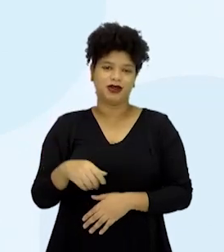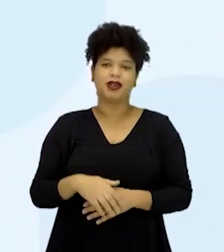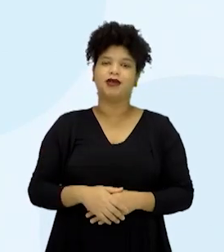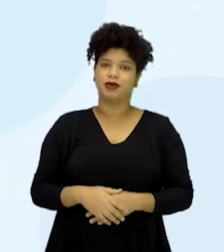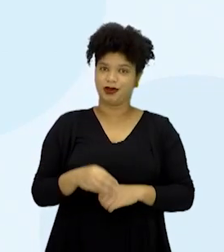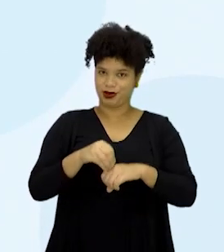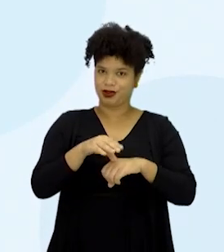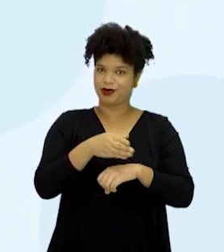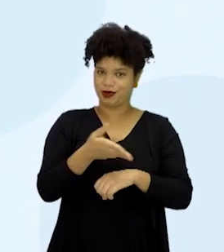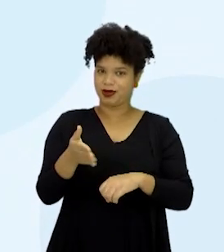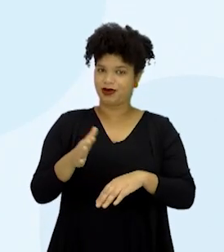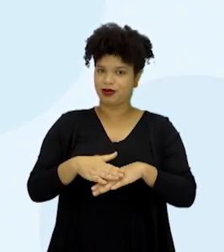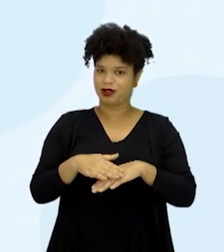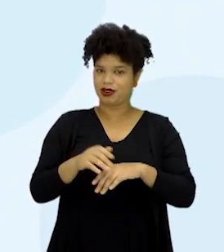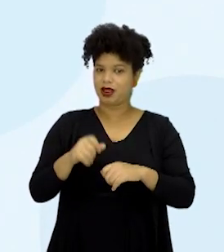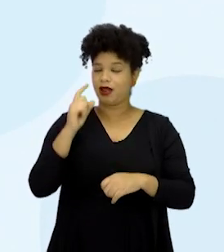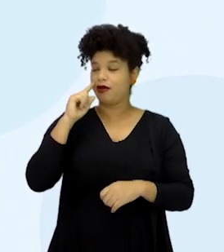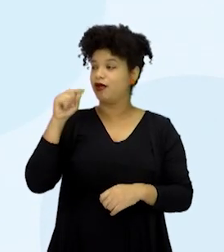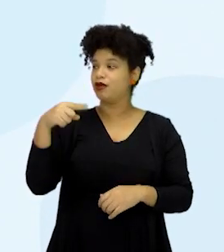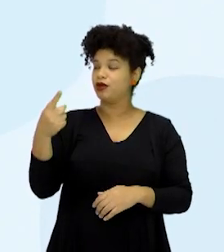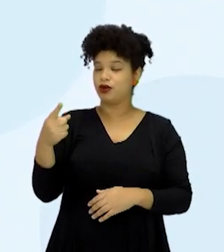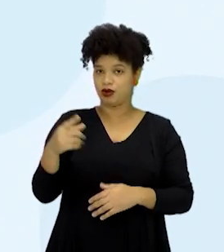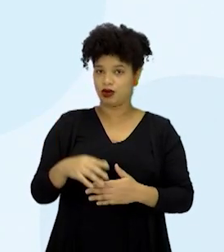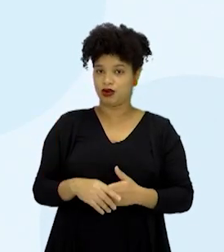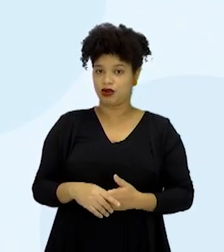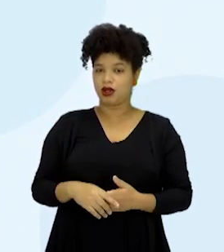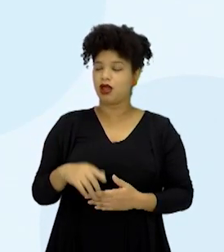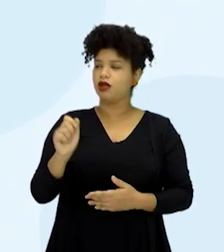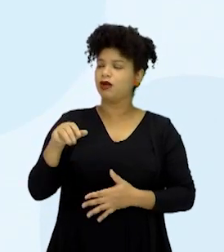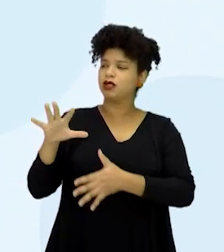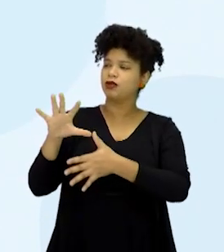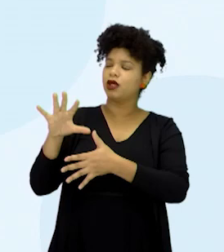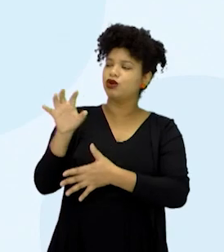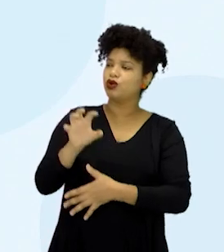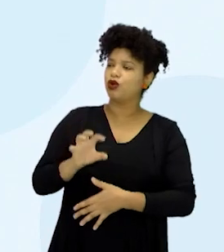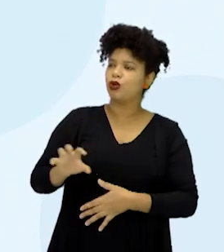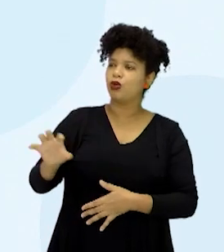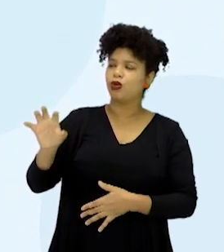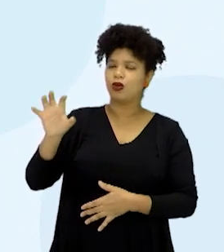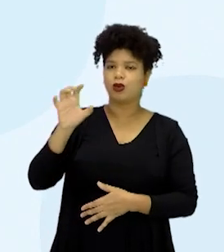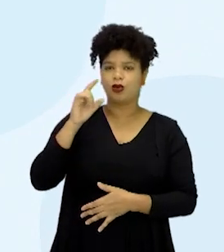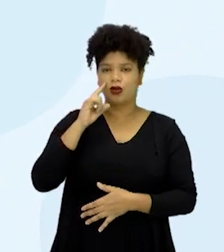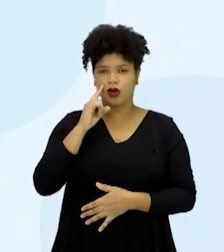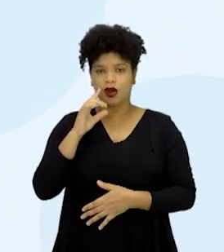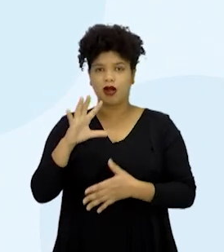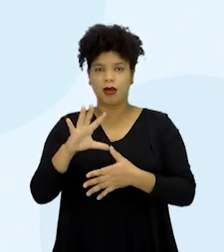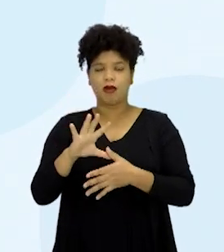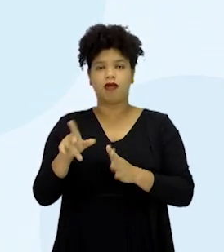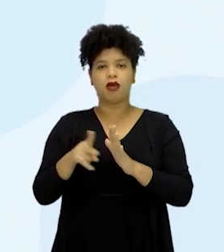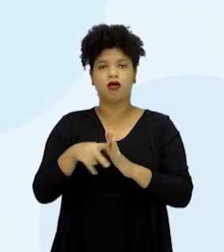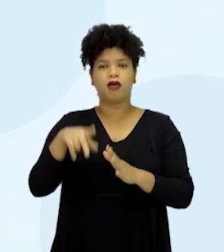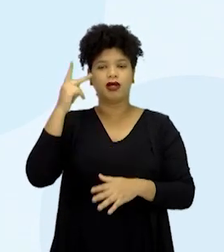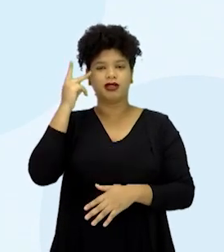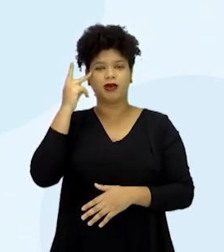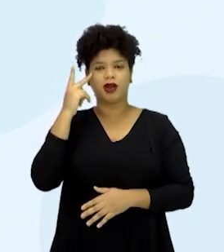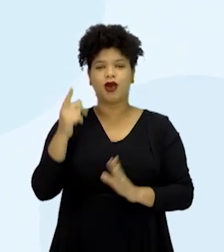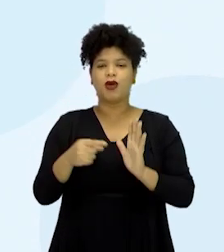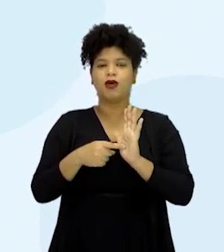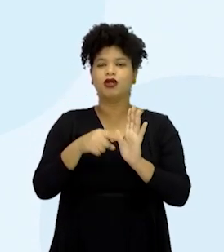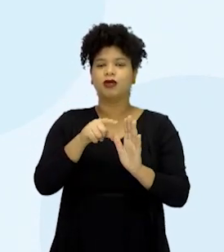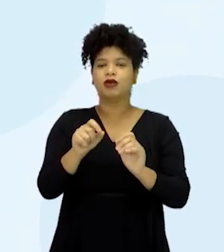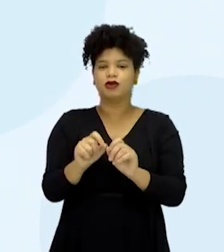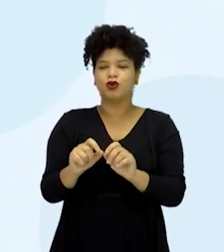para o próximo slide, a gente vai ver a nossa abrangência geográfica. A gente separou um mapinha de uma parte de São Paulo para ficar mais fácil para